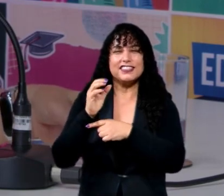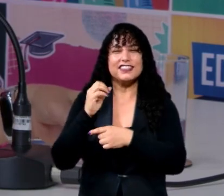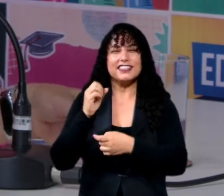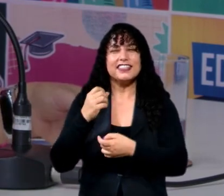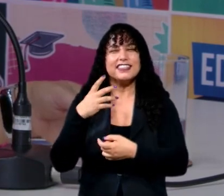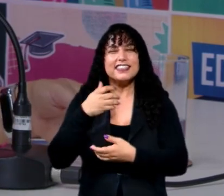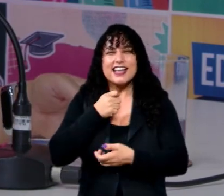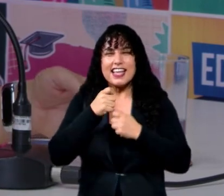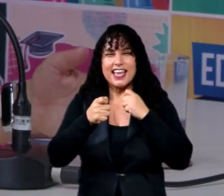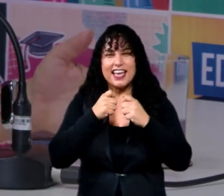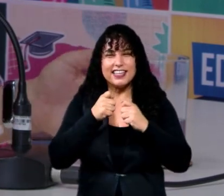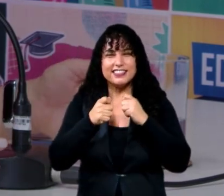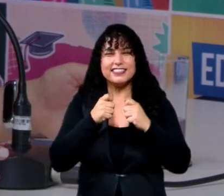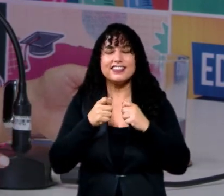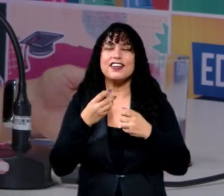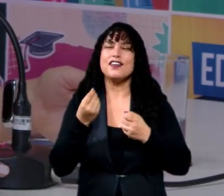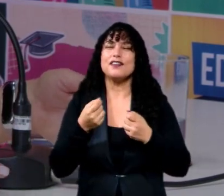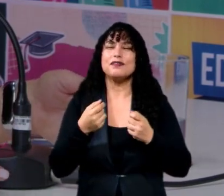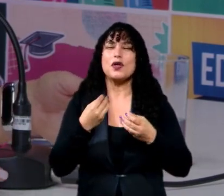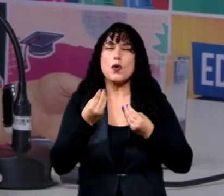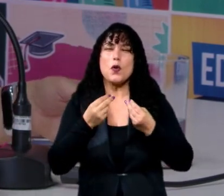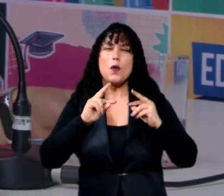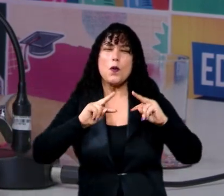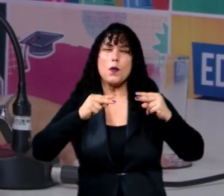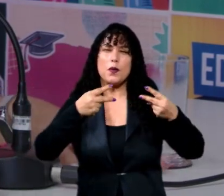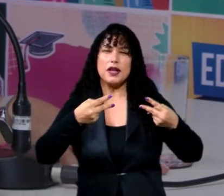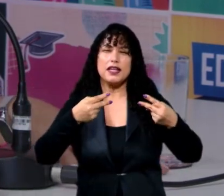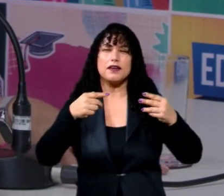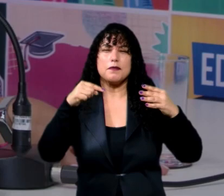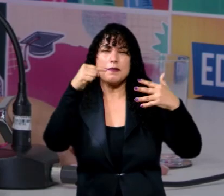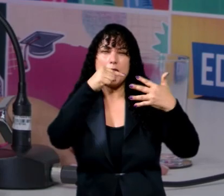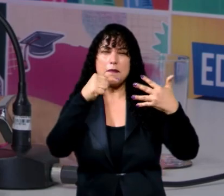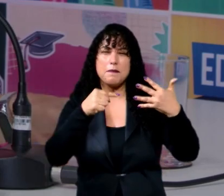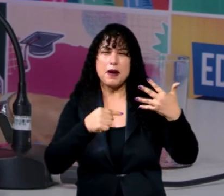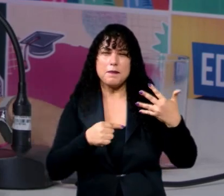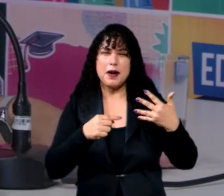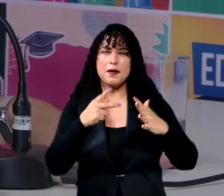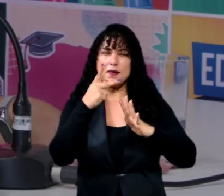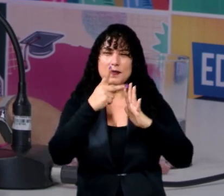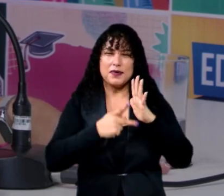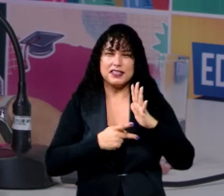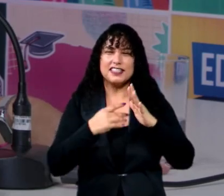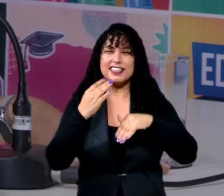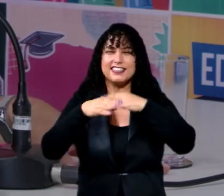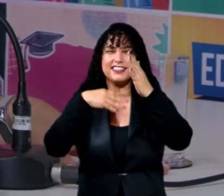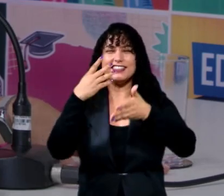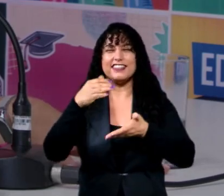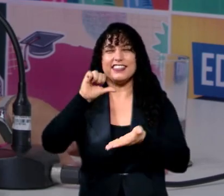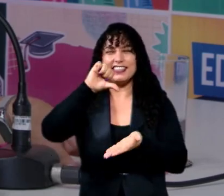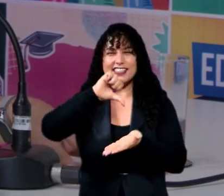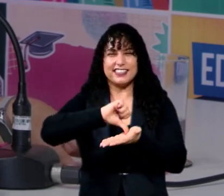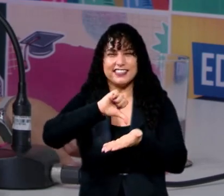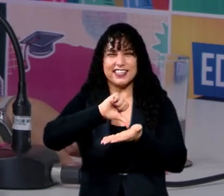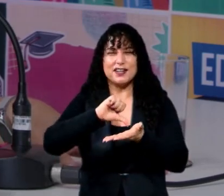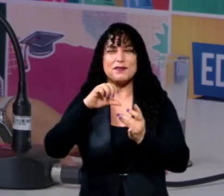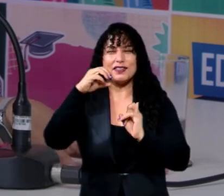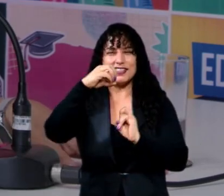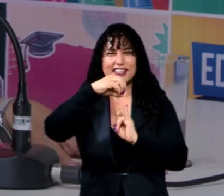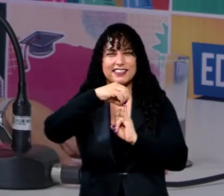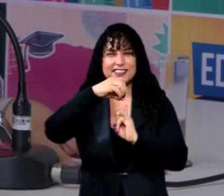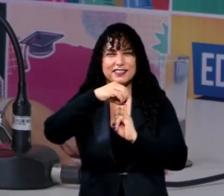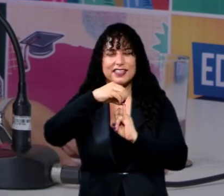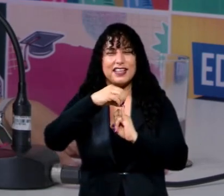uma matéria com uma síntese de alguns projetos que nós estamos desenvolvendo em todas as unidades do IFB. E é